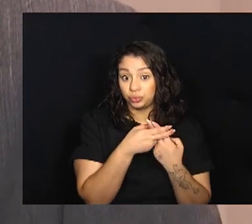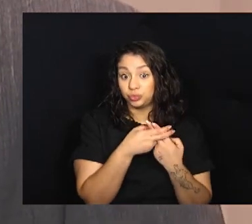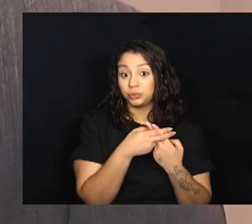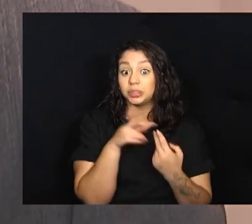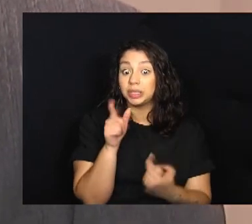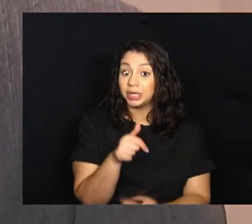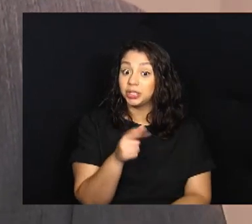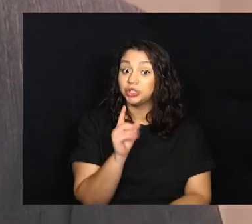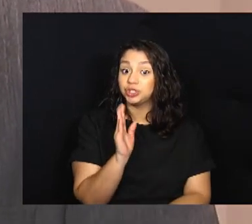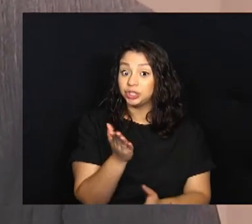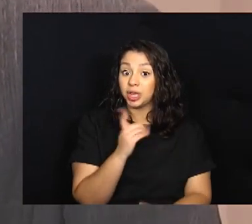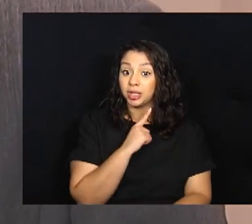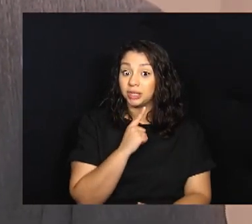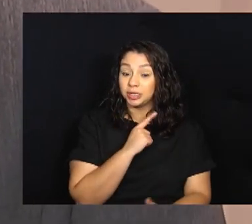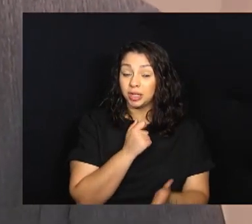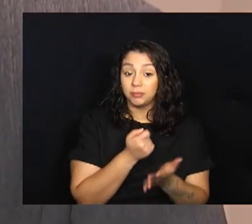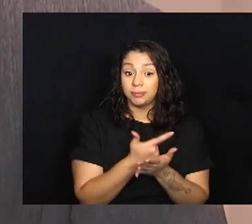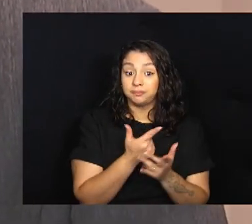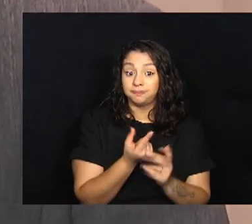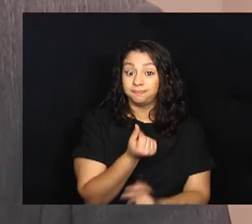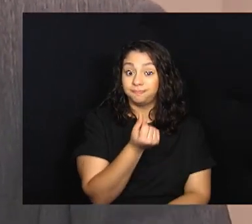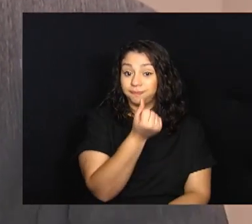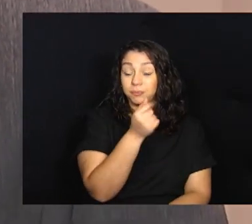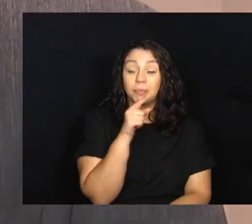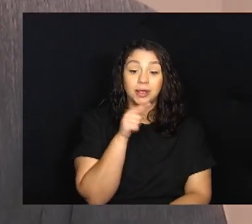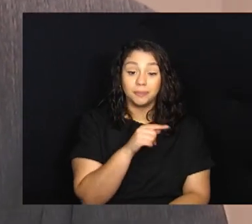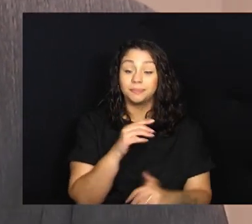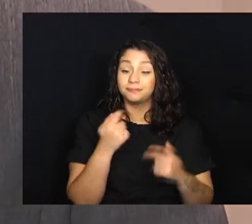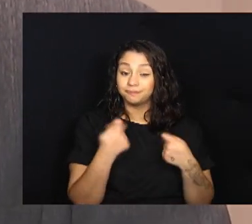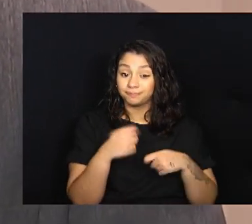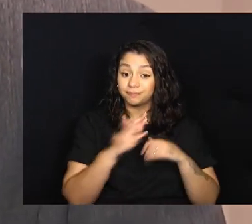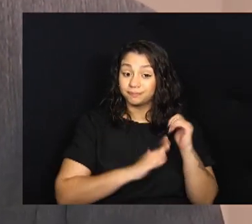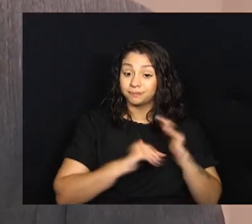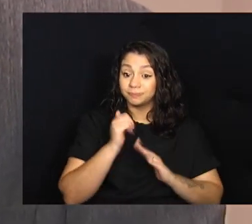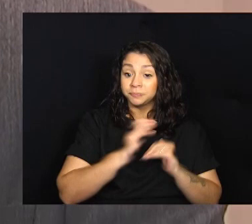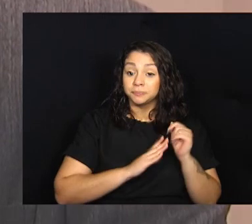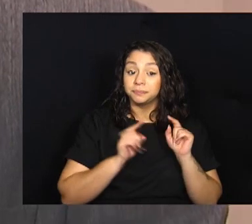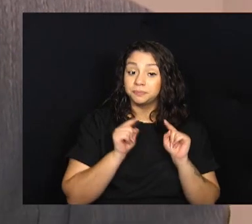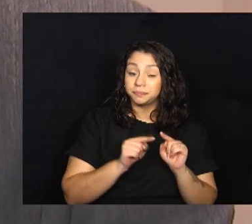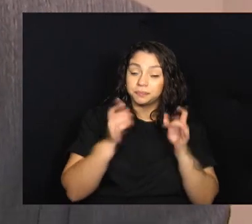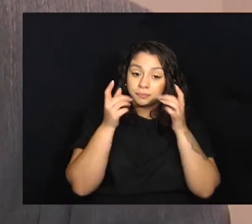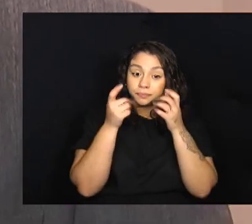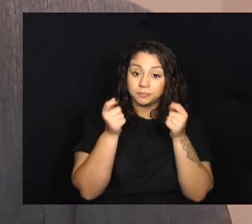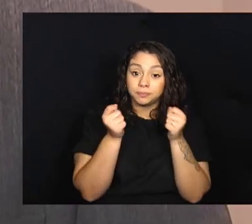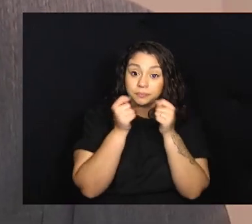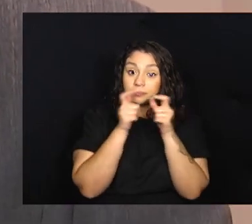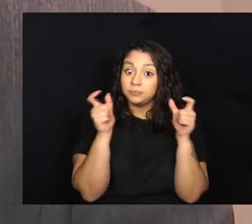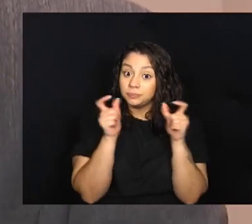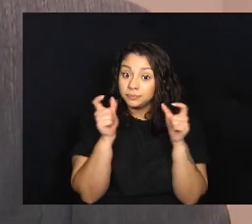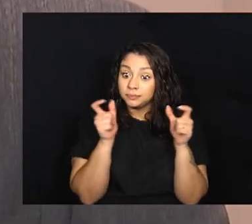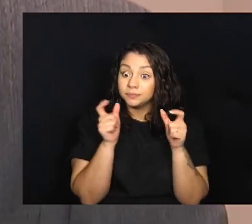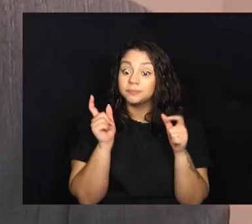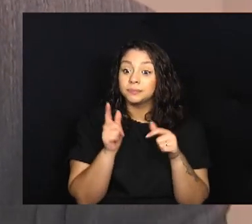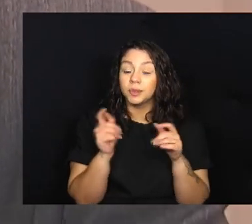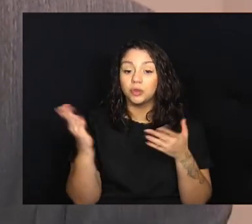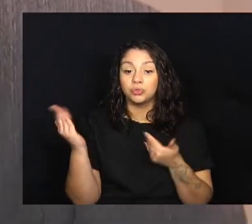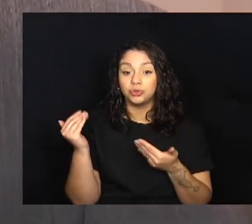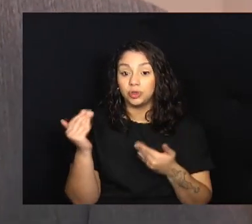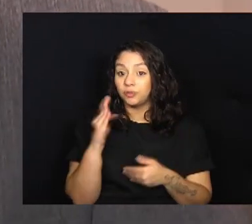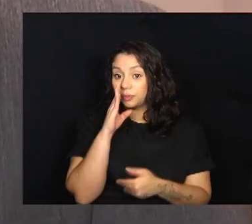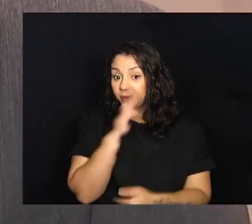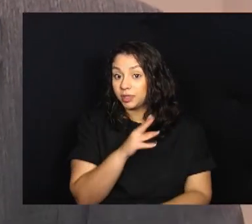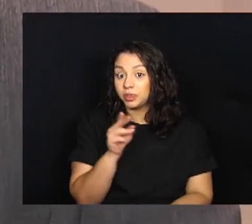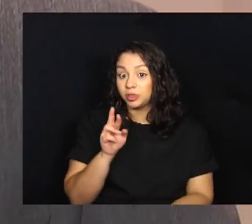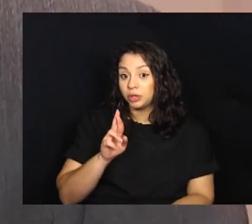é subfinanciada, e nós temos que fazer uma ação muito forte, alertando os jovens, principalmente, que rolezinho